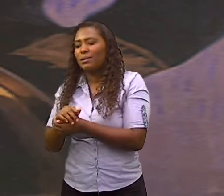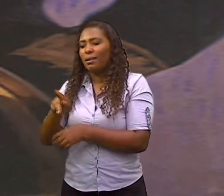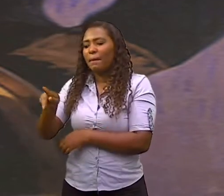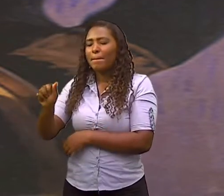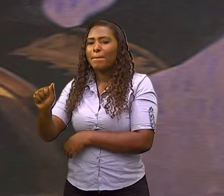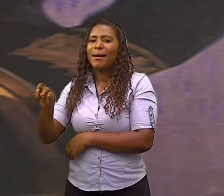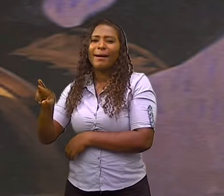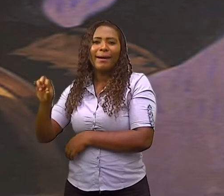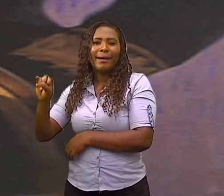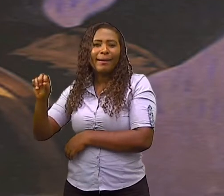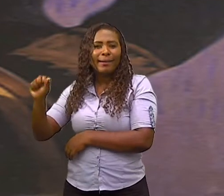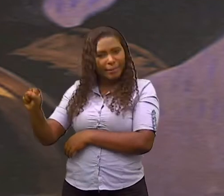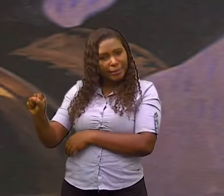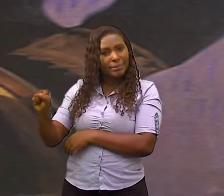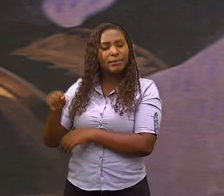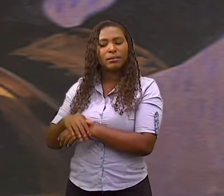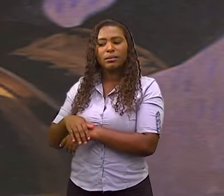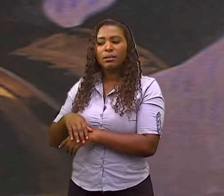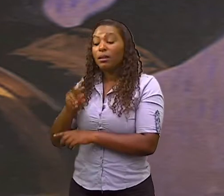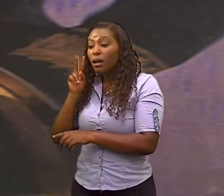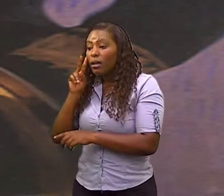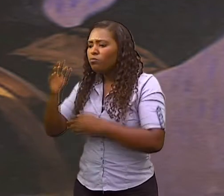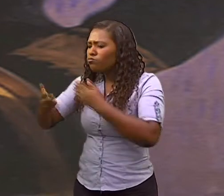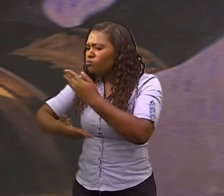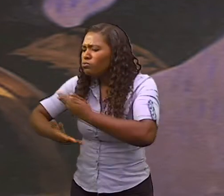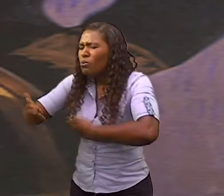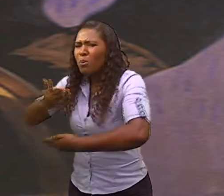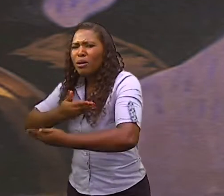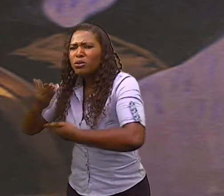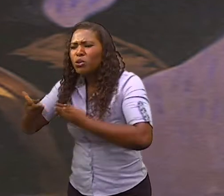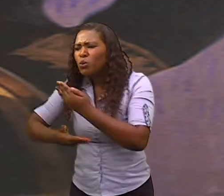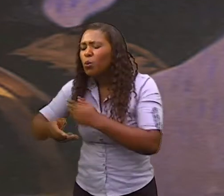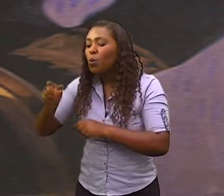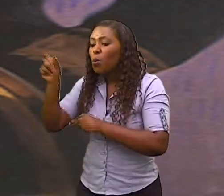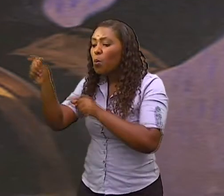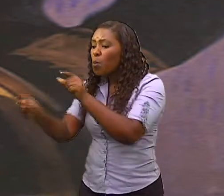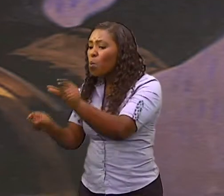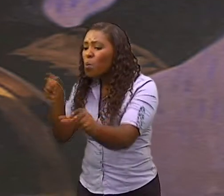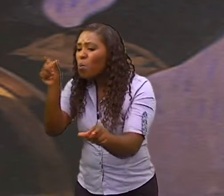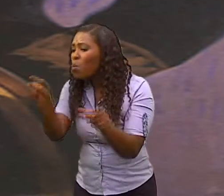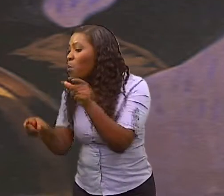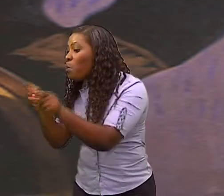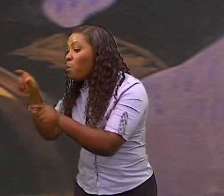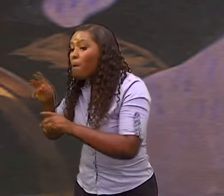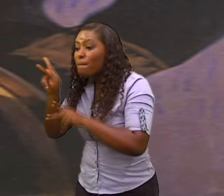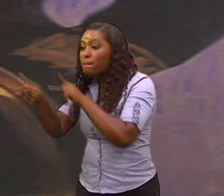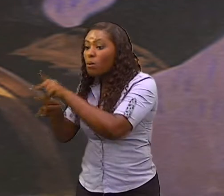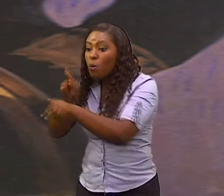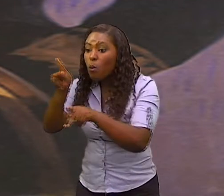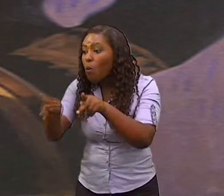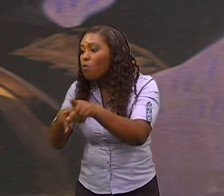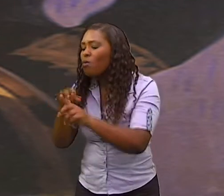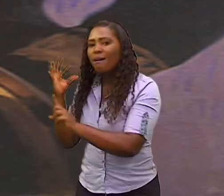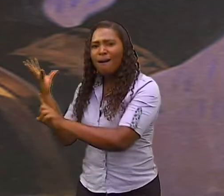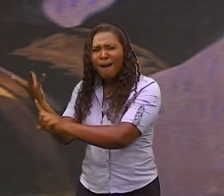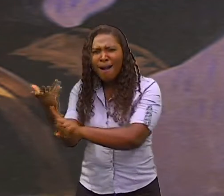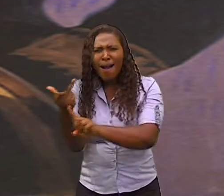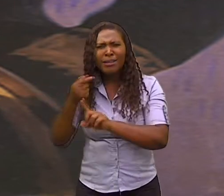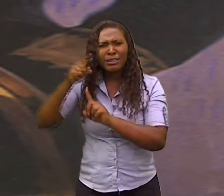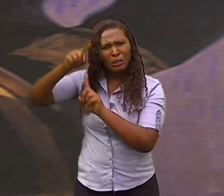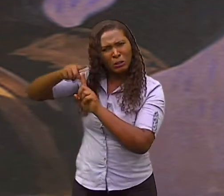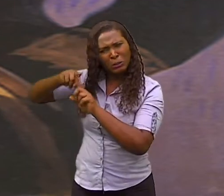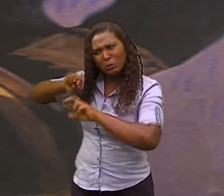conhecendo os outros artistas, as outras expressões artísticas, os outros movimentos